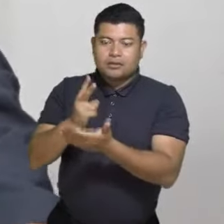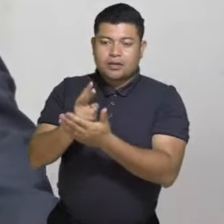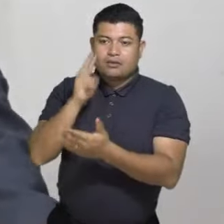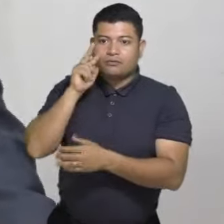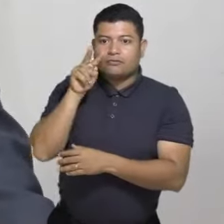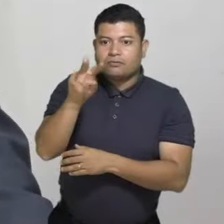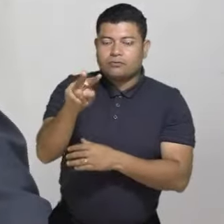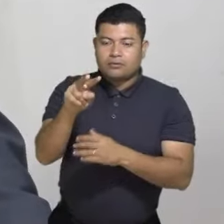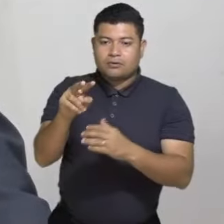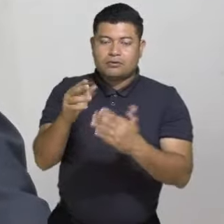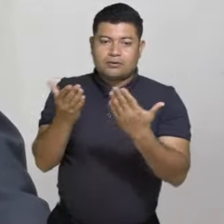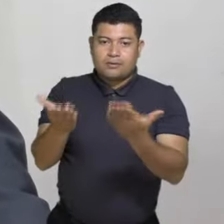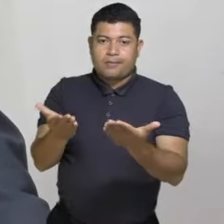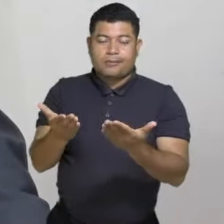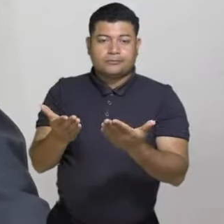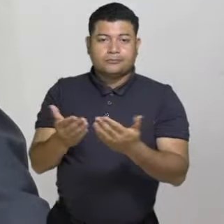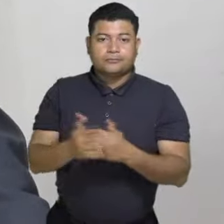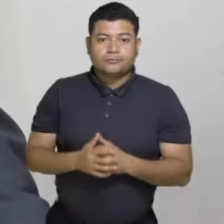infelizmente.